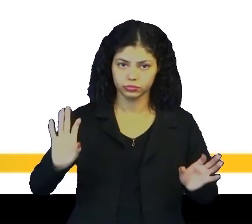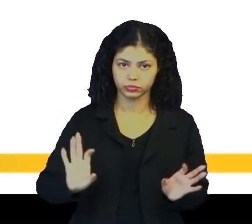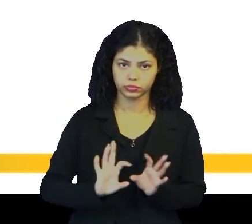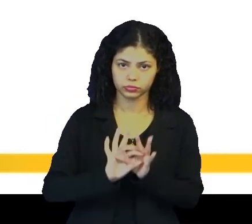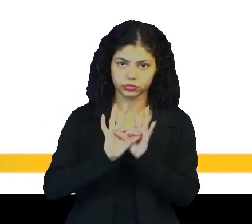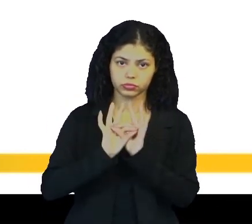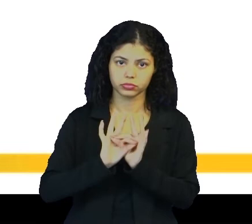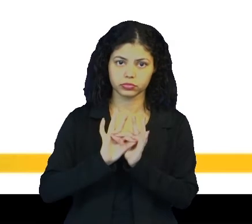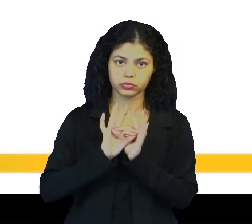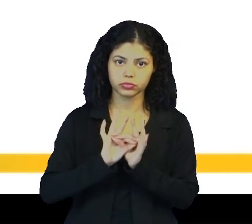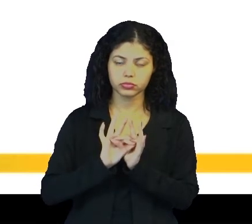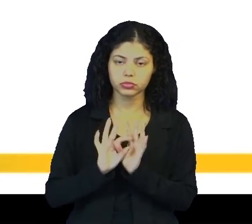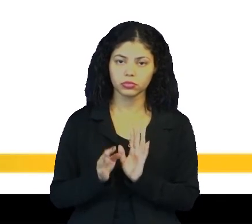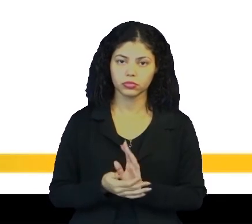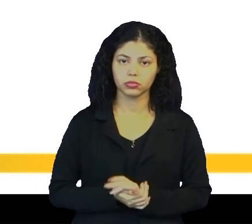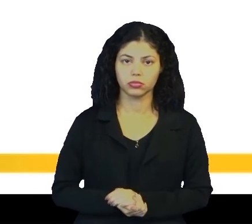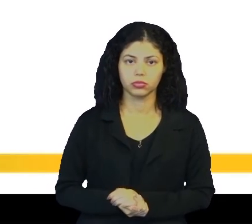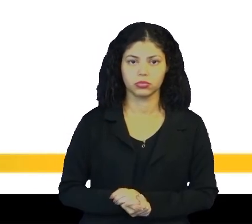dois elementos.